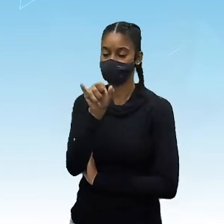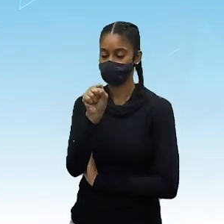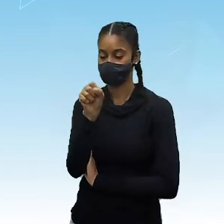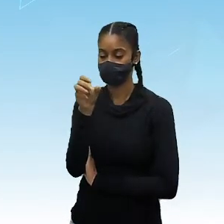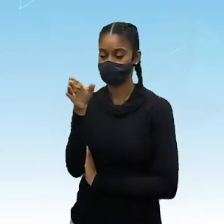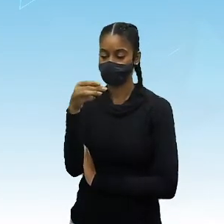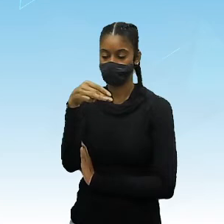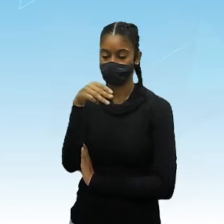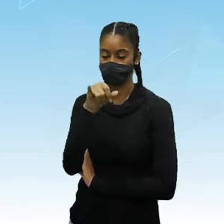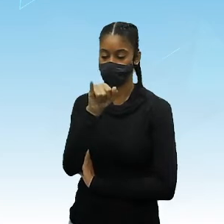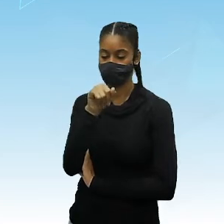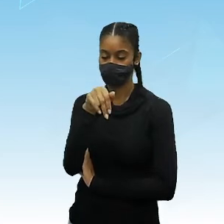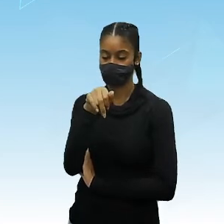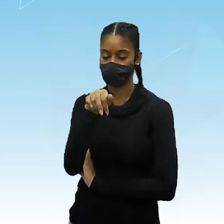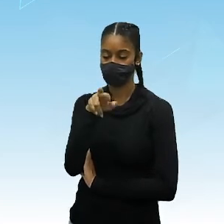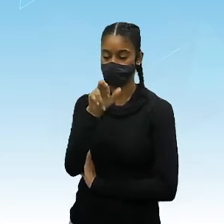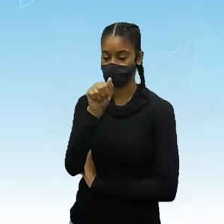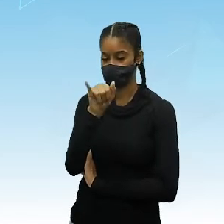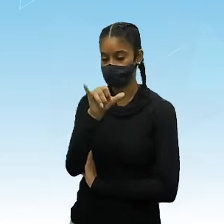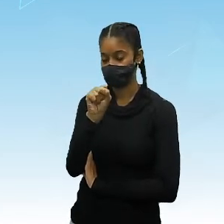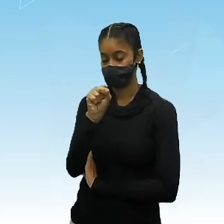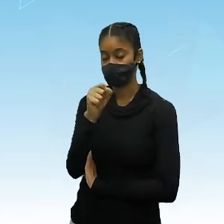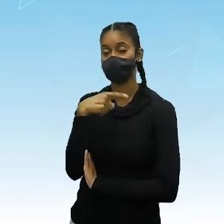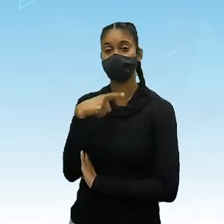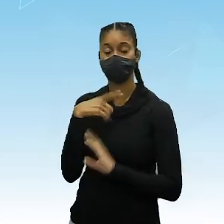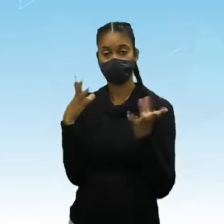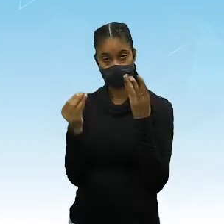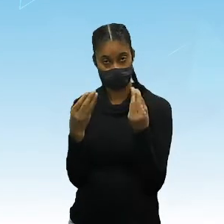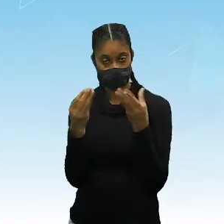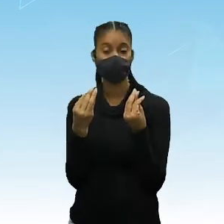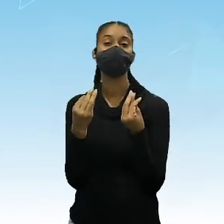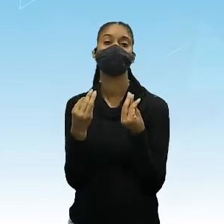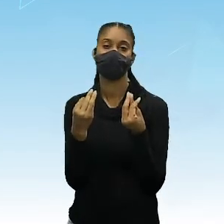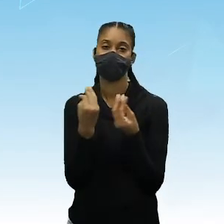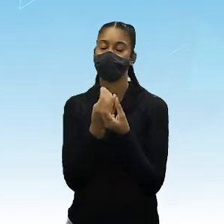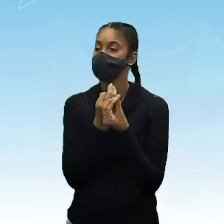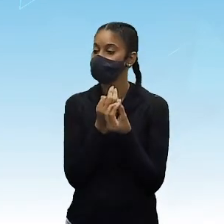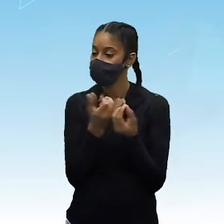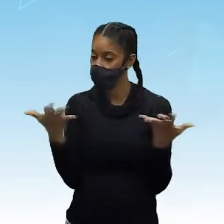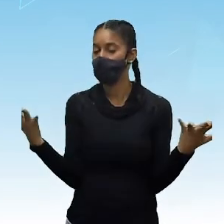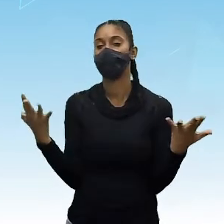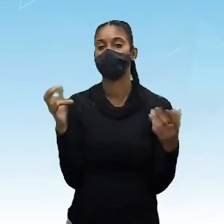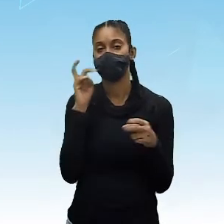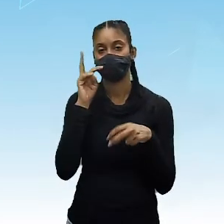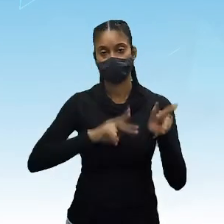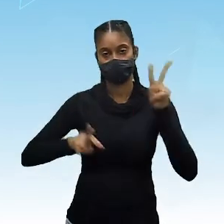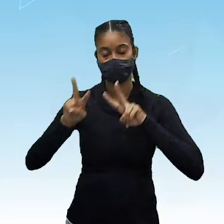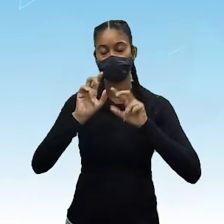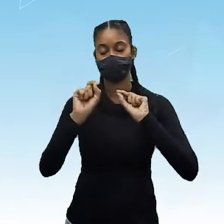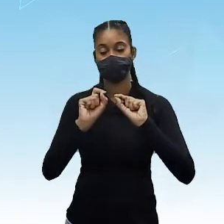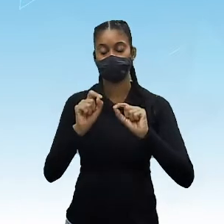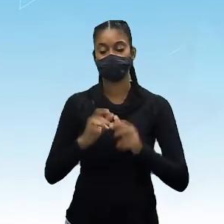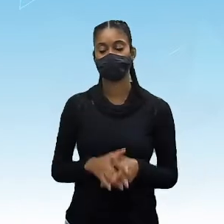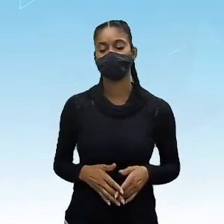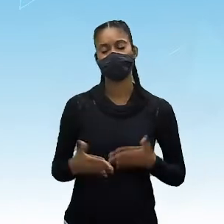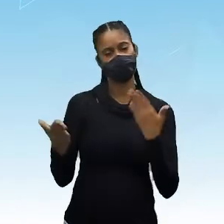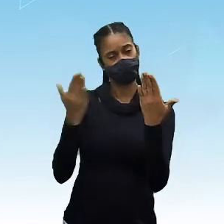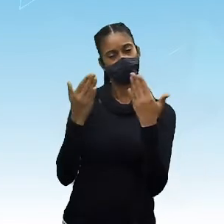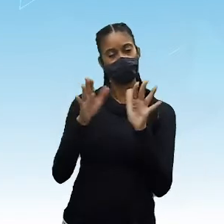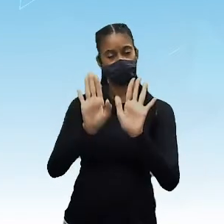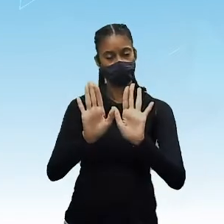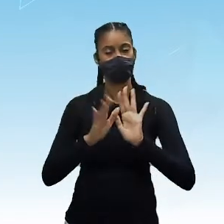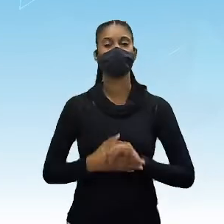é uma quantidade pequena, é uma quantidade de sais minerais gigantesca. Veja, só para você ter uma ideia e fazer um